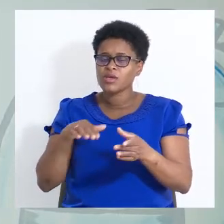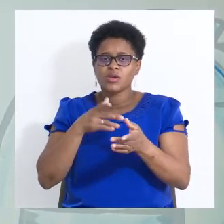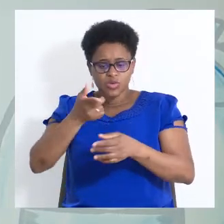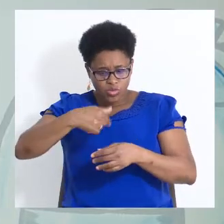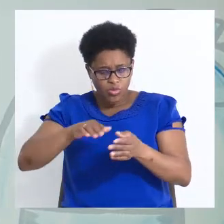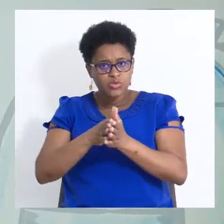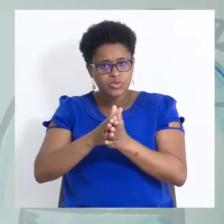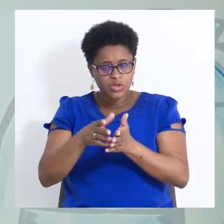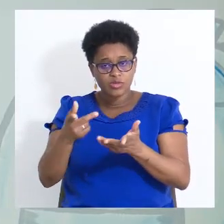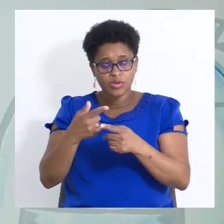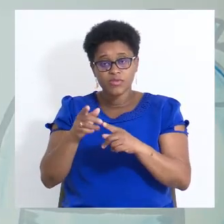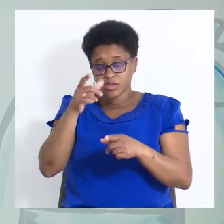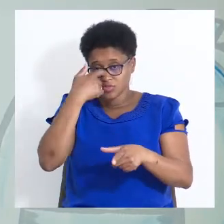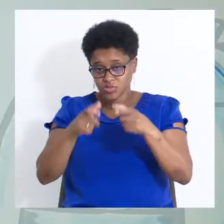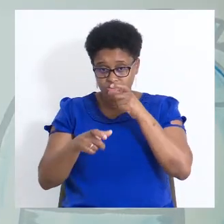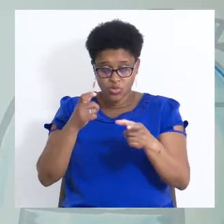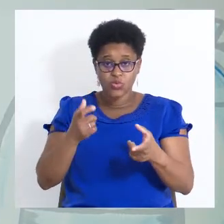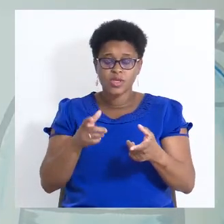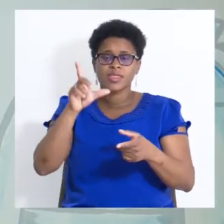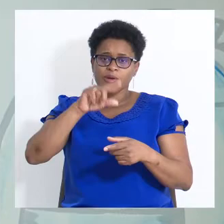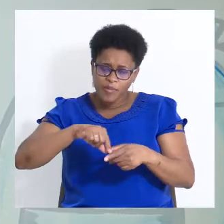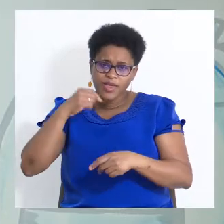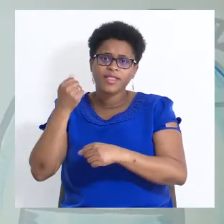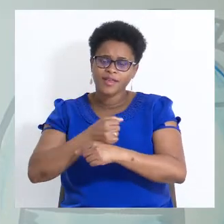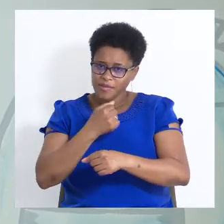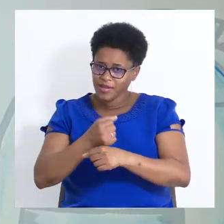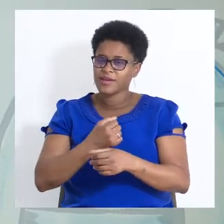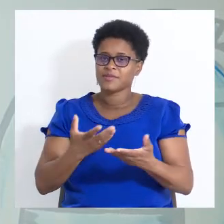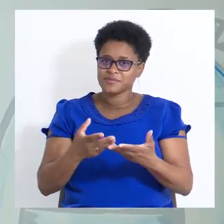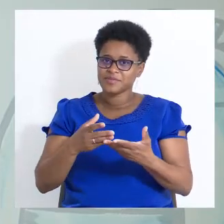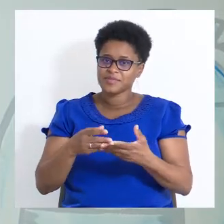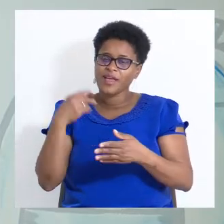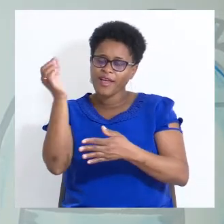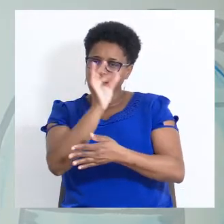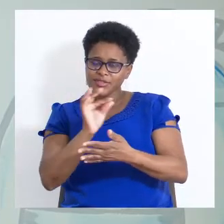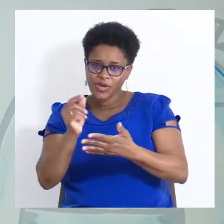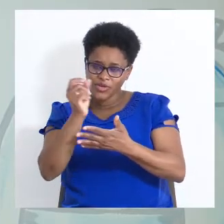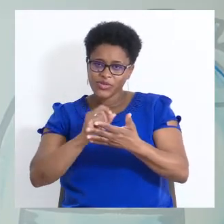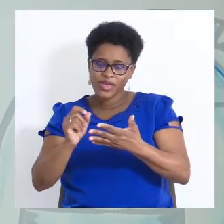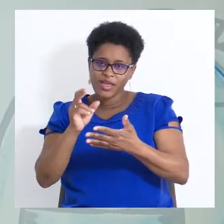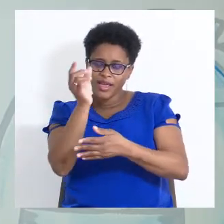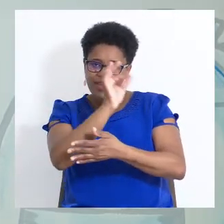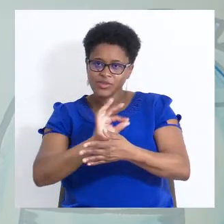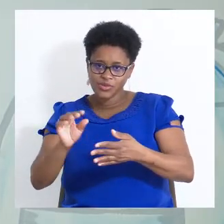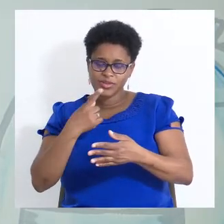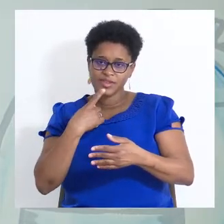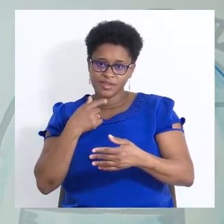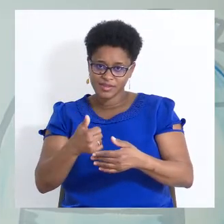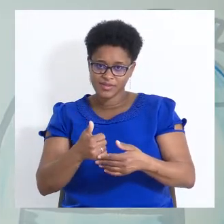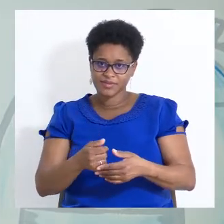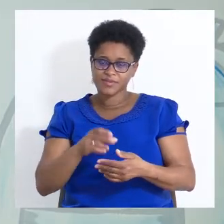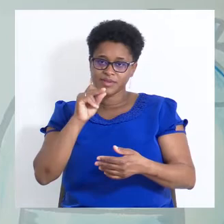usamos para agir sobre as pessoas. Vimos também a sua arquitetura.